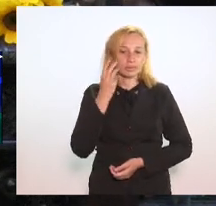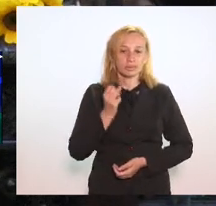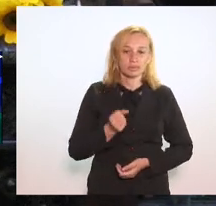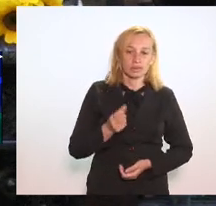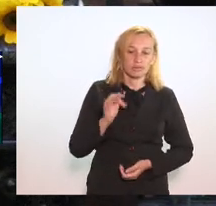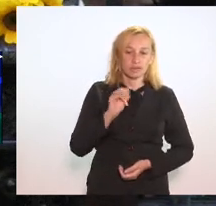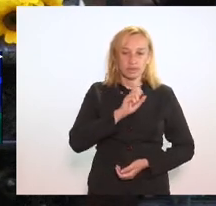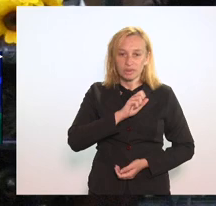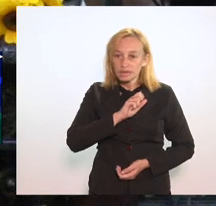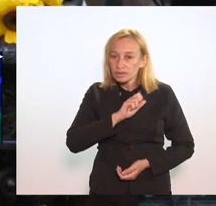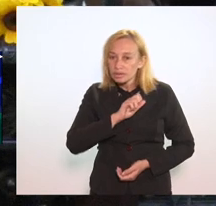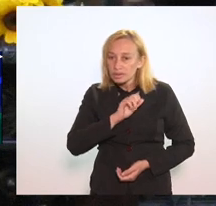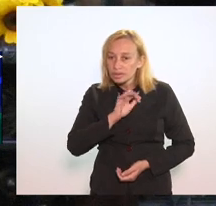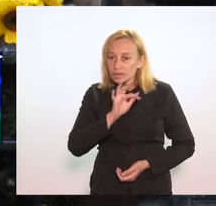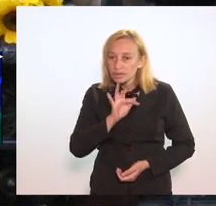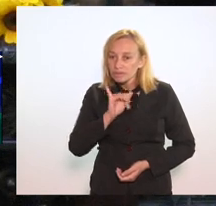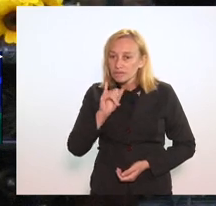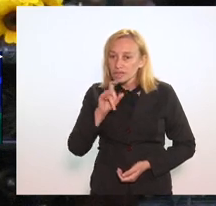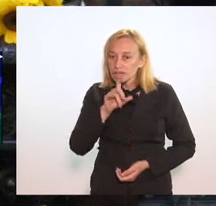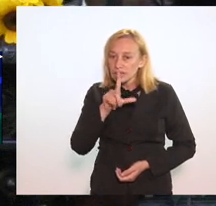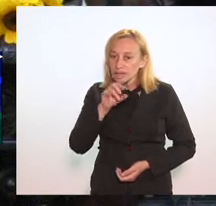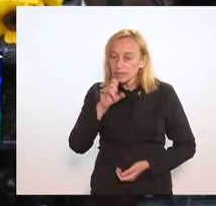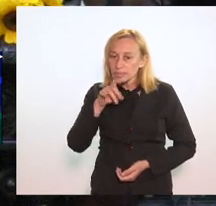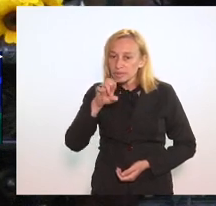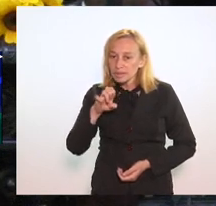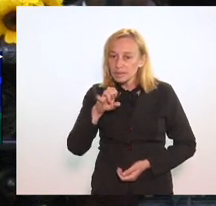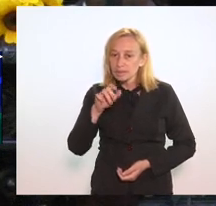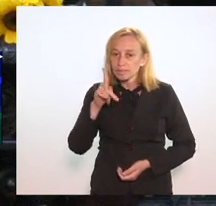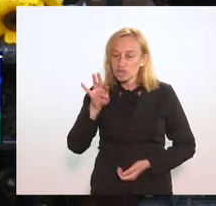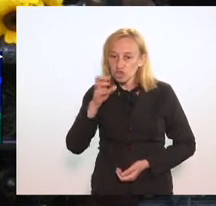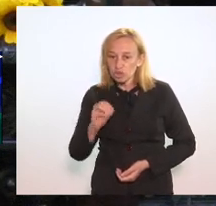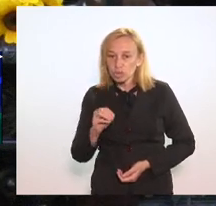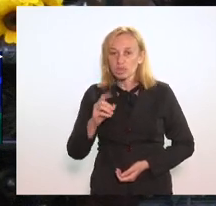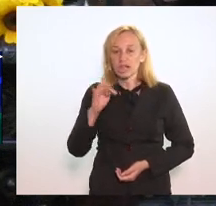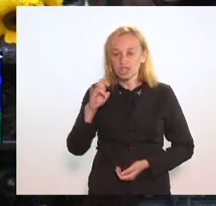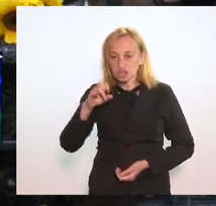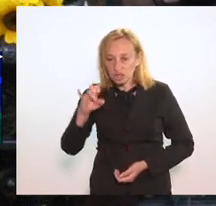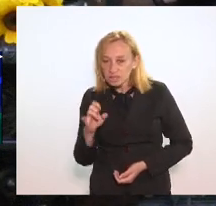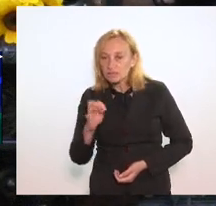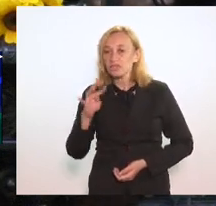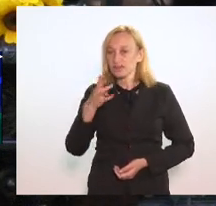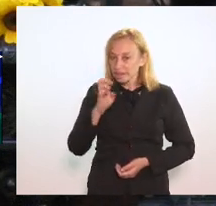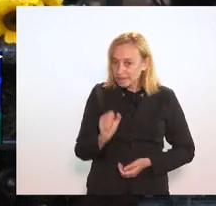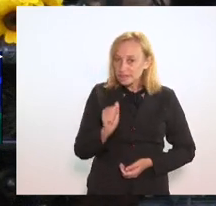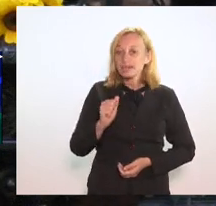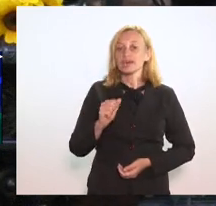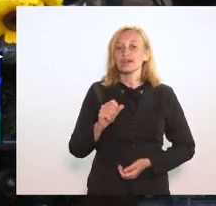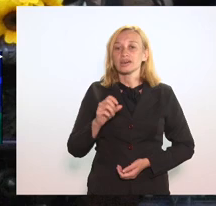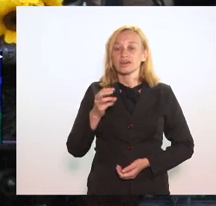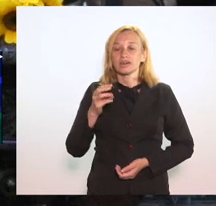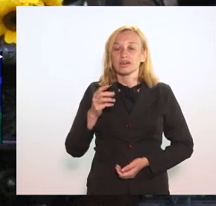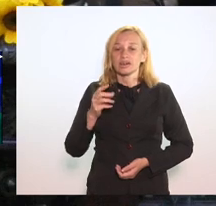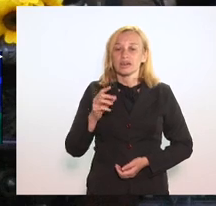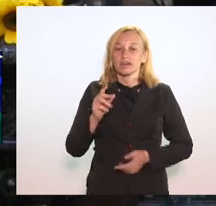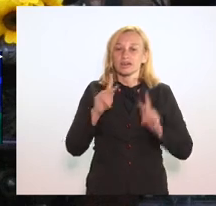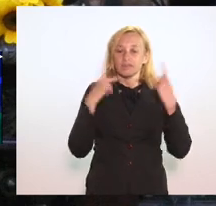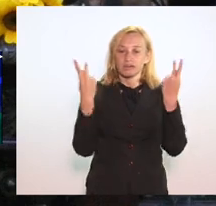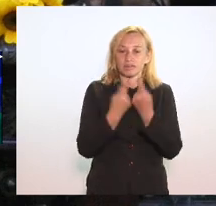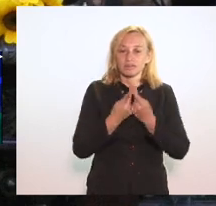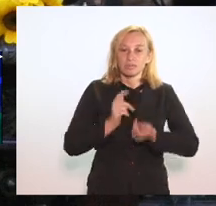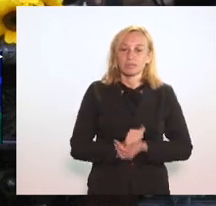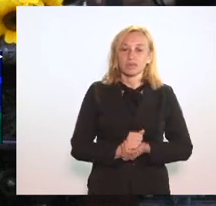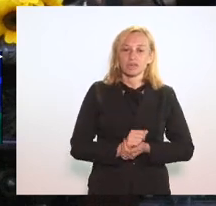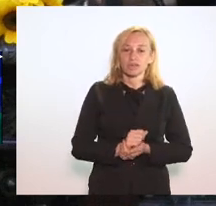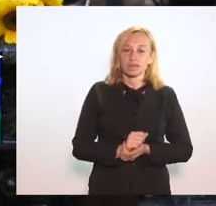bomtempo Felipe o Peixoto Alexandre Freitas Dani Monteiro Wando família equiloc